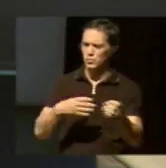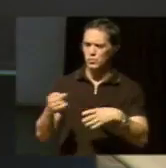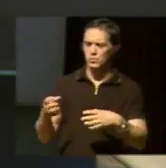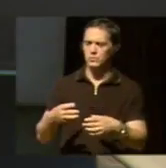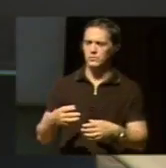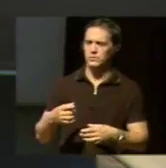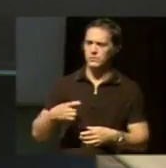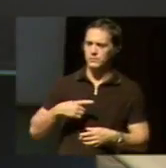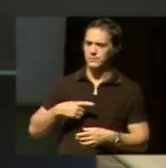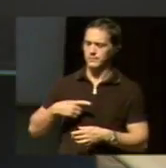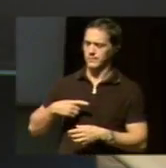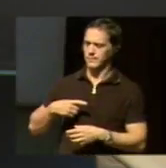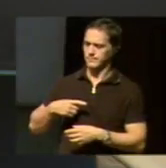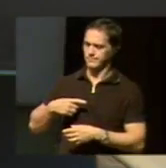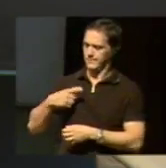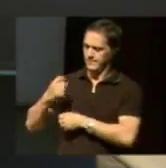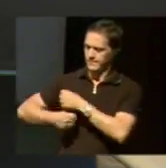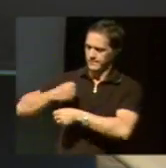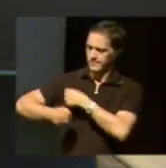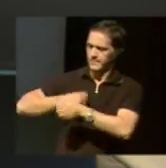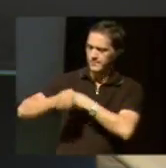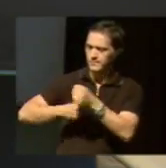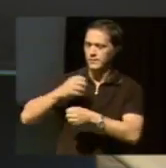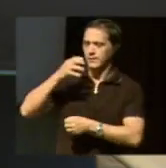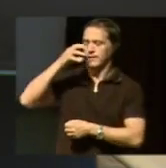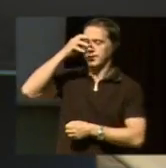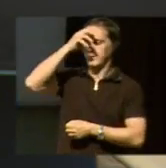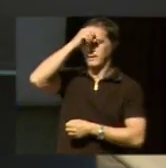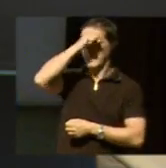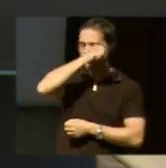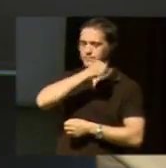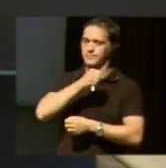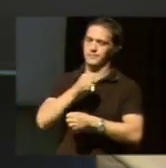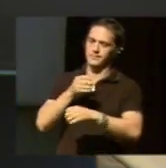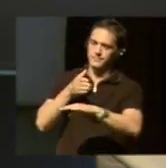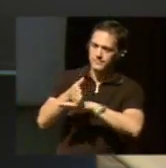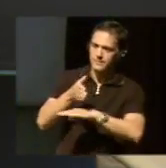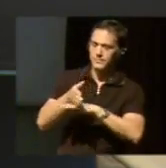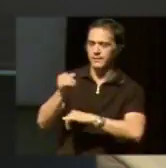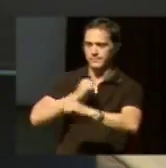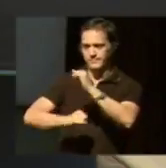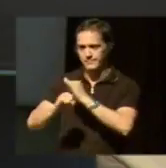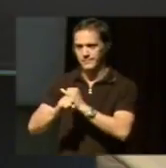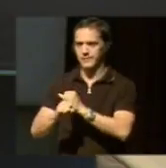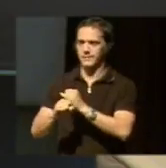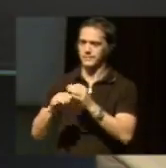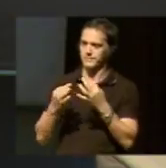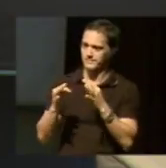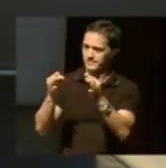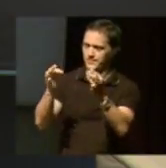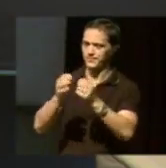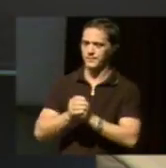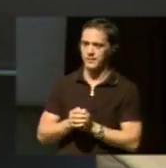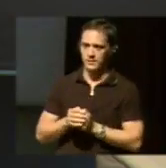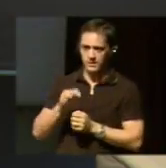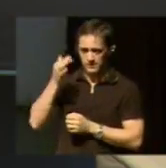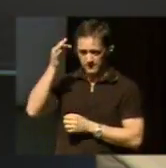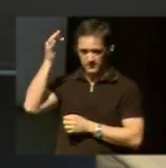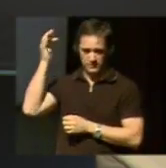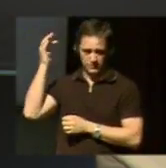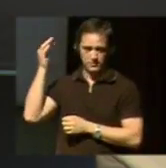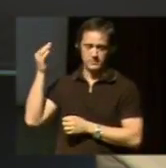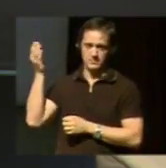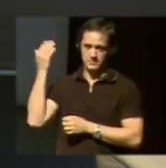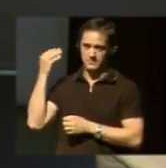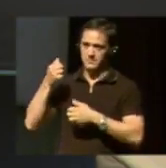de uma ou duas gerações para realmente aprender a lidar com isso de uma forma competente. O filósofo Lúcio, nós